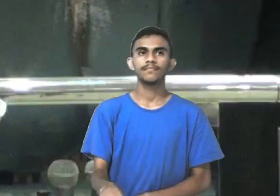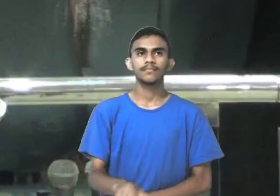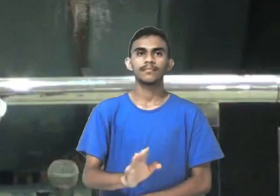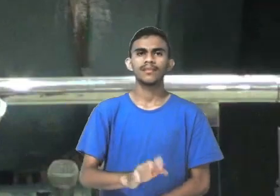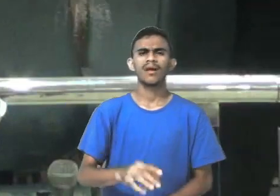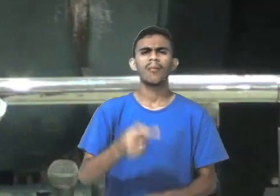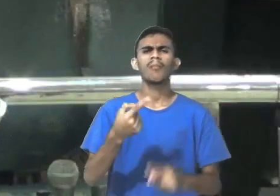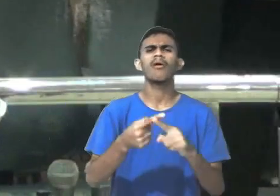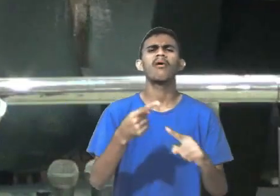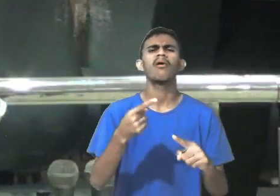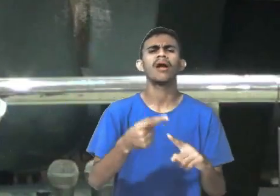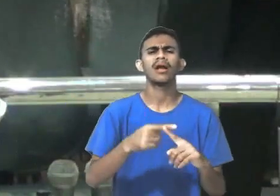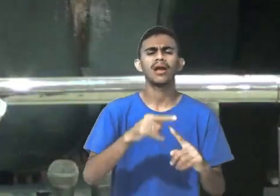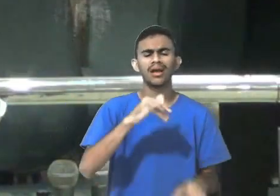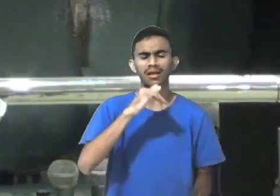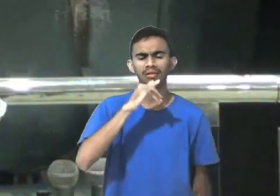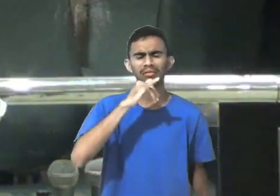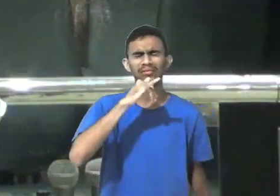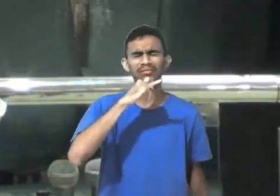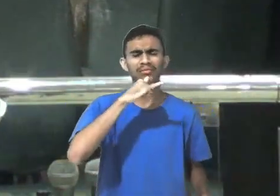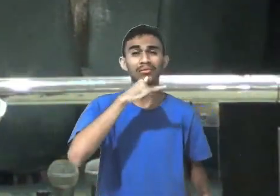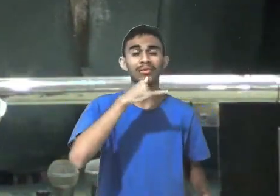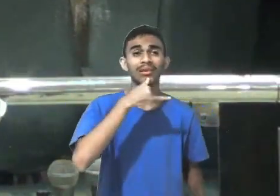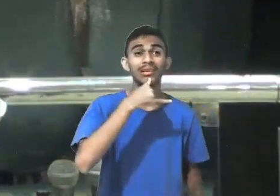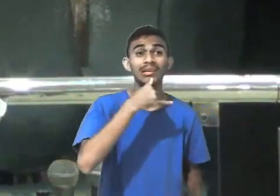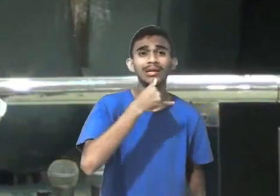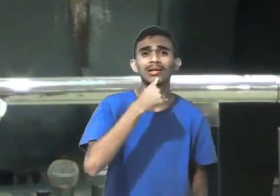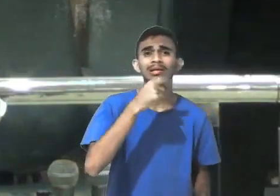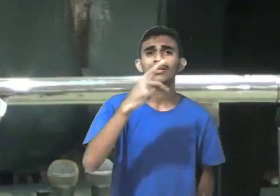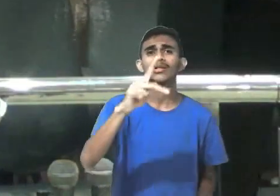valer. Porque te